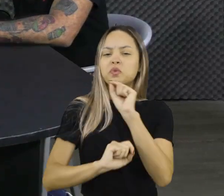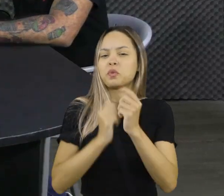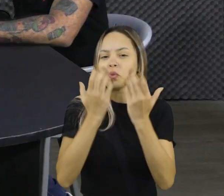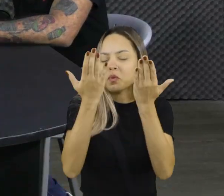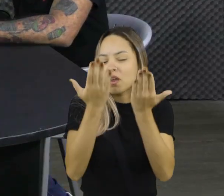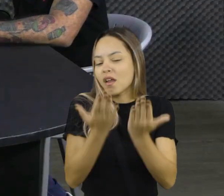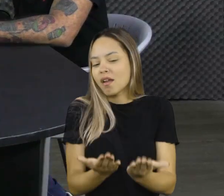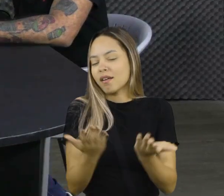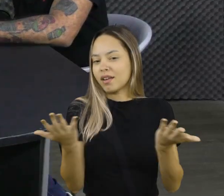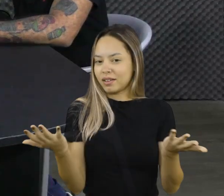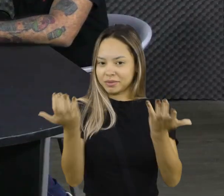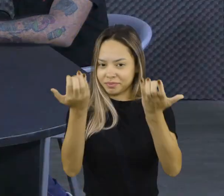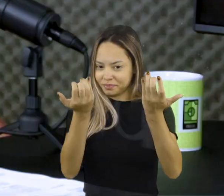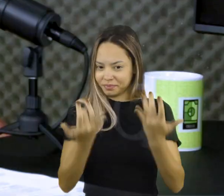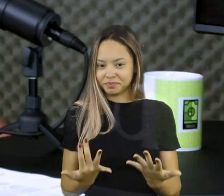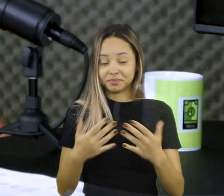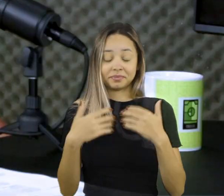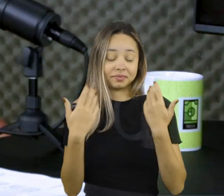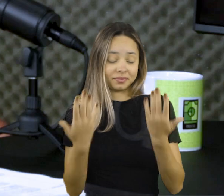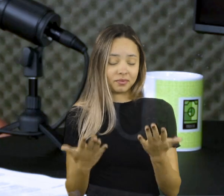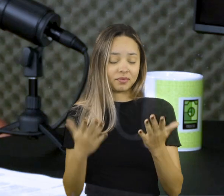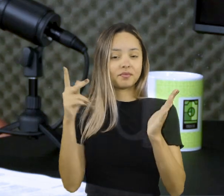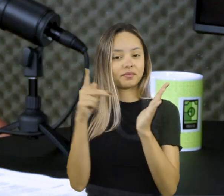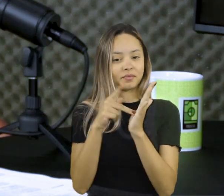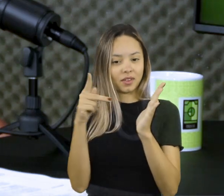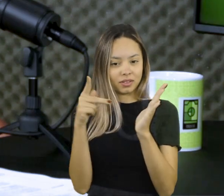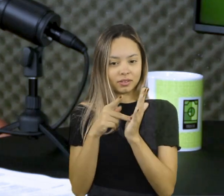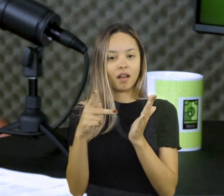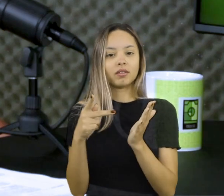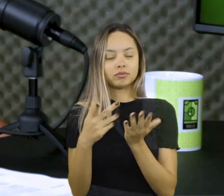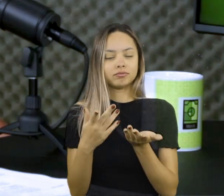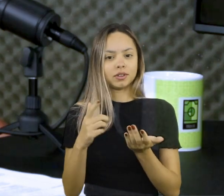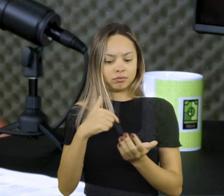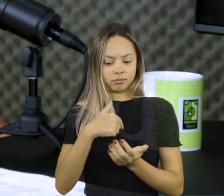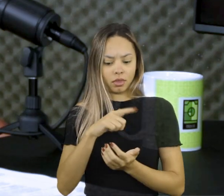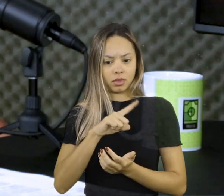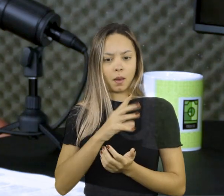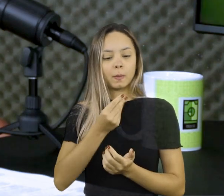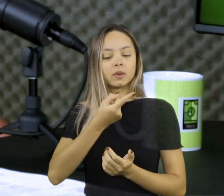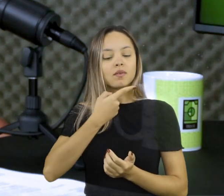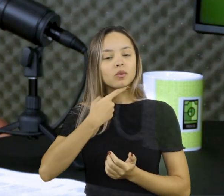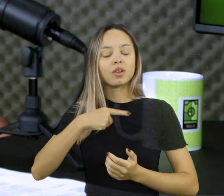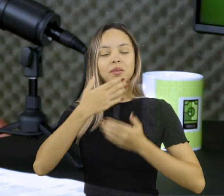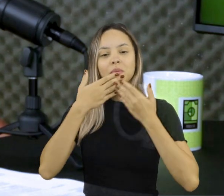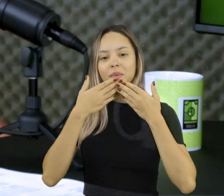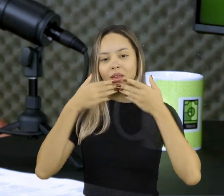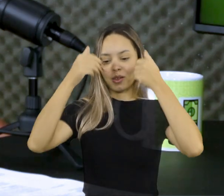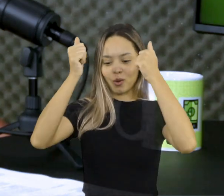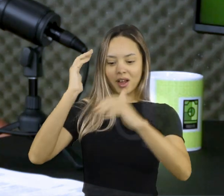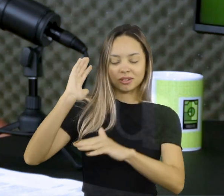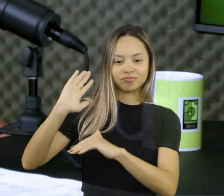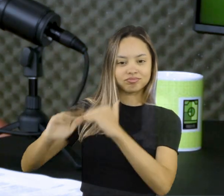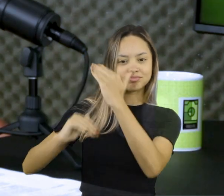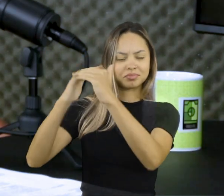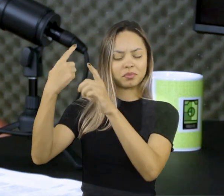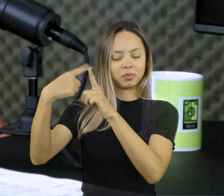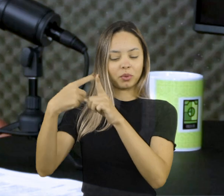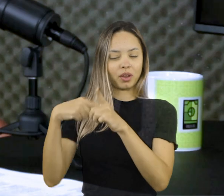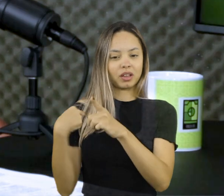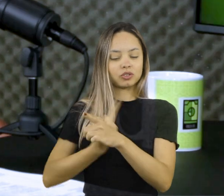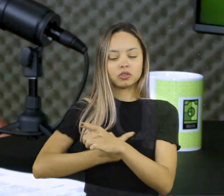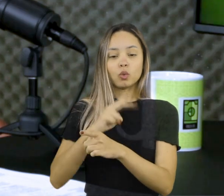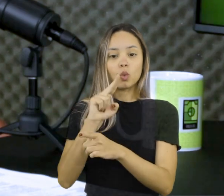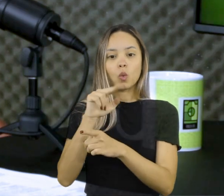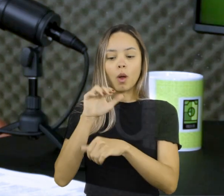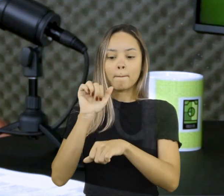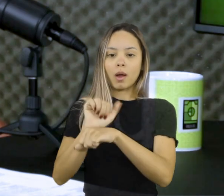versão dela, né? E claro, com muita vontade ainda de se melhorar, porque a gente nunca para de